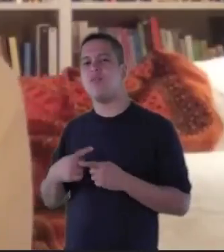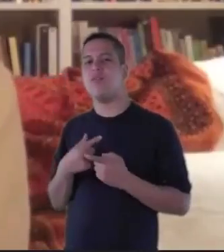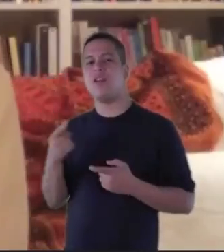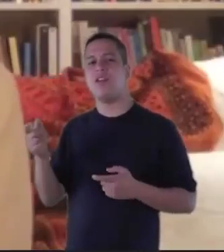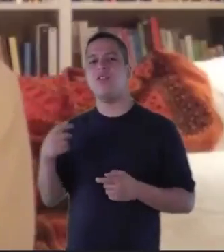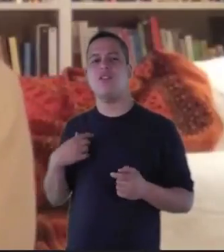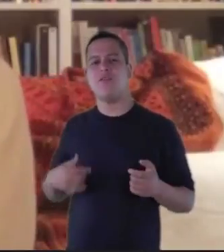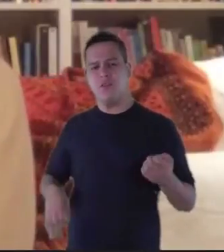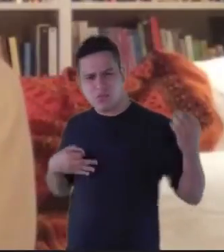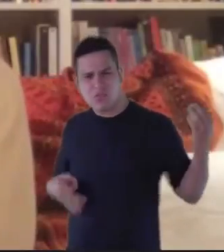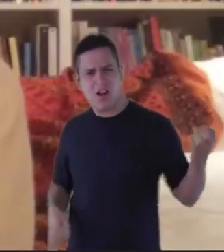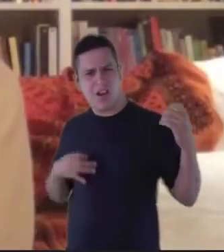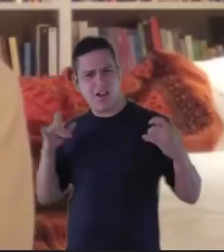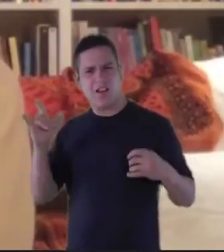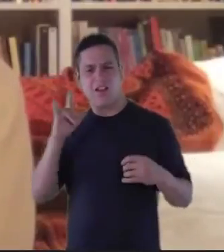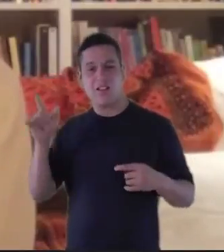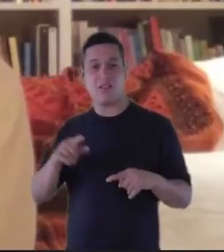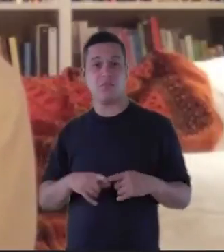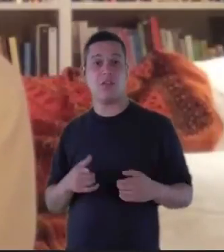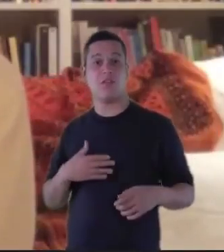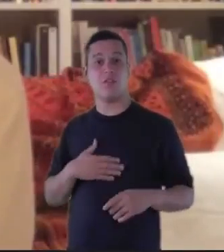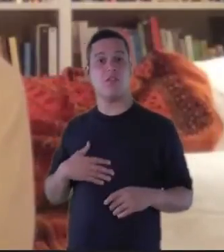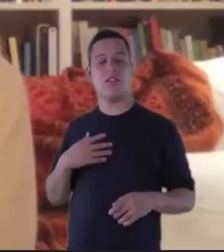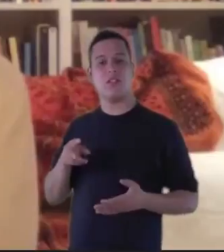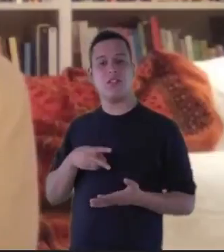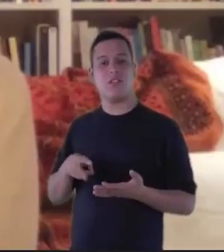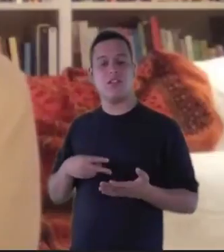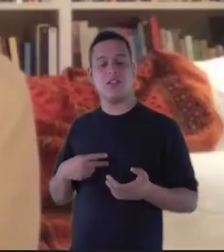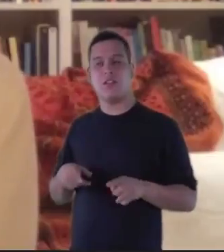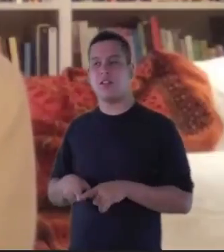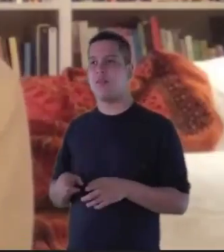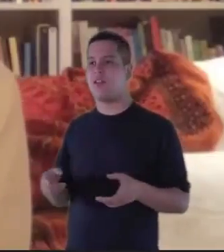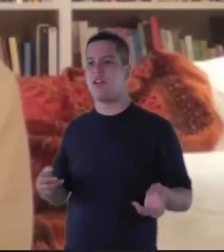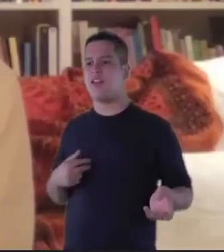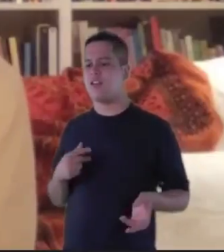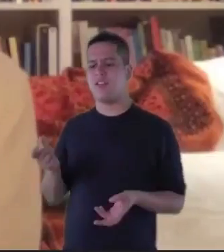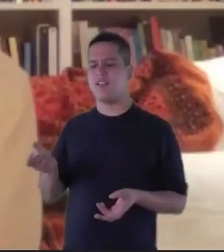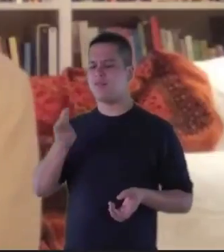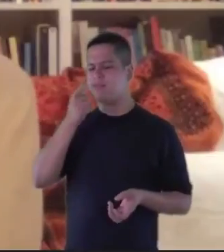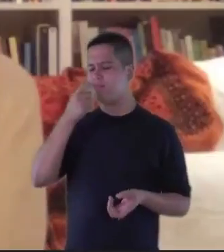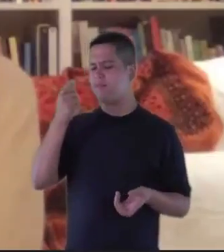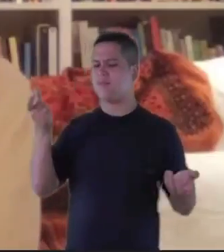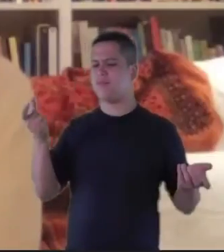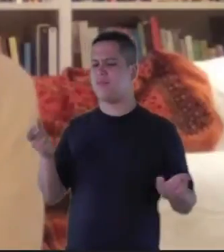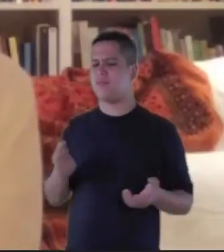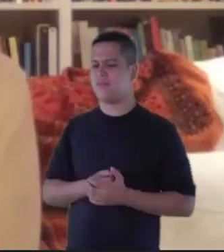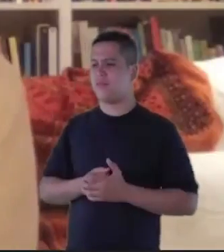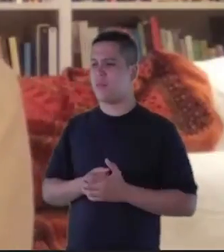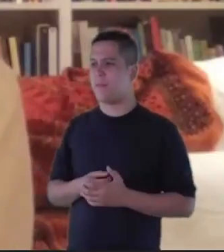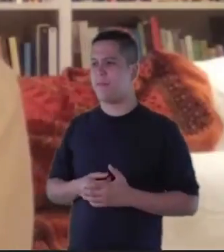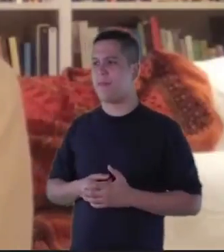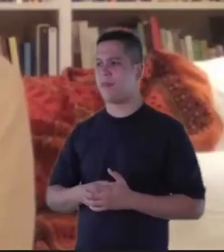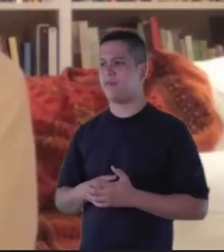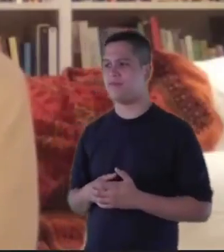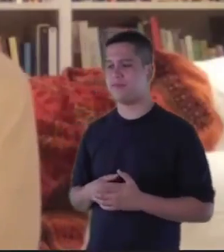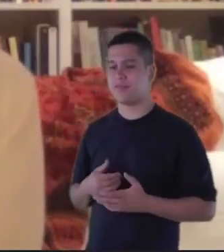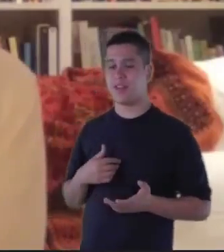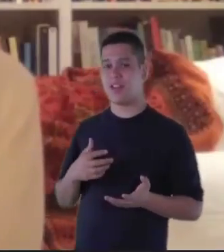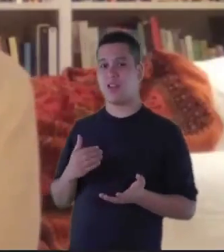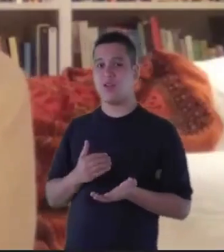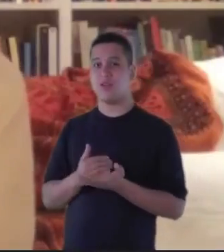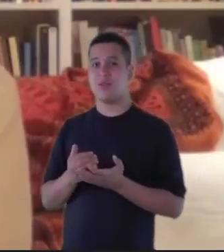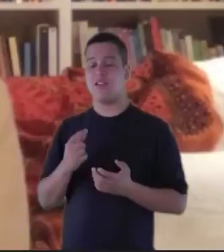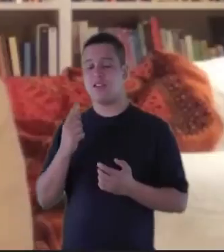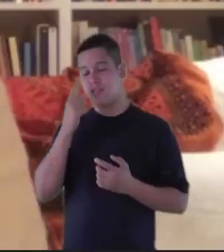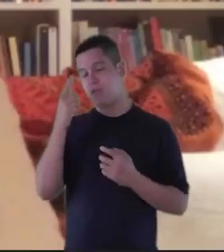ainda Jardim do Éden, né? Muito sugestivo e tal. E aí eu fiquei já muito assim